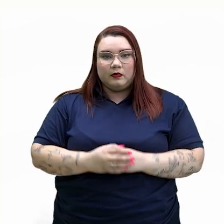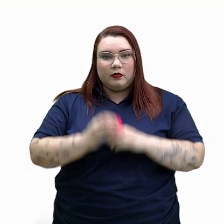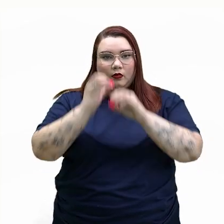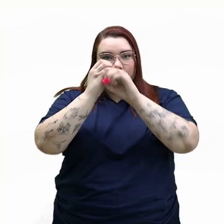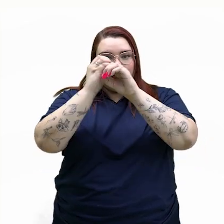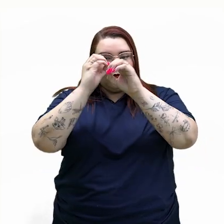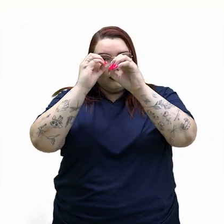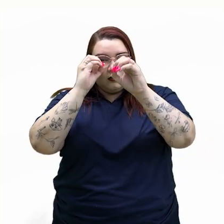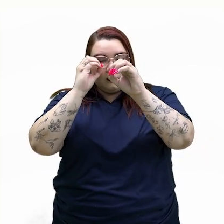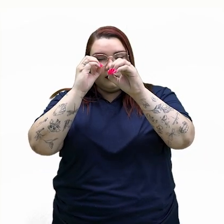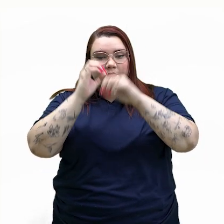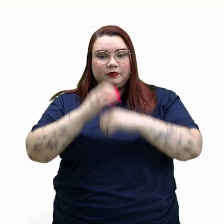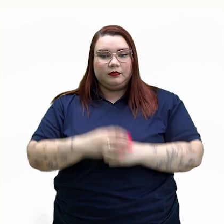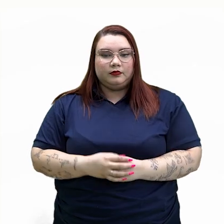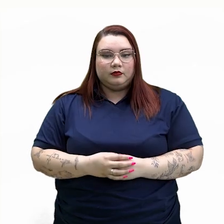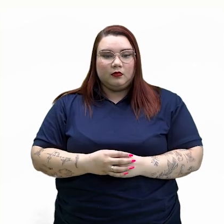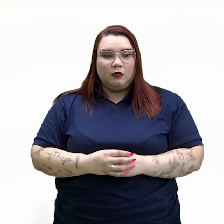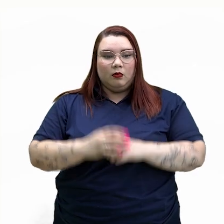lunetas,